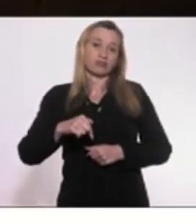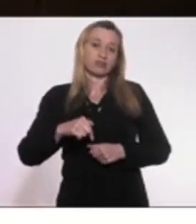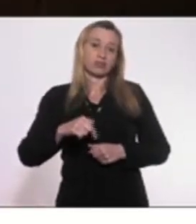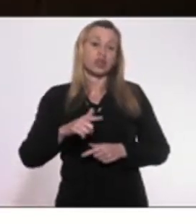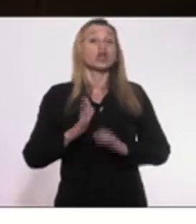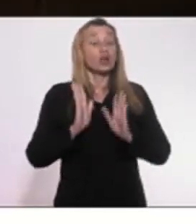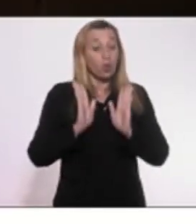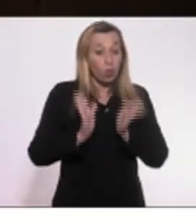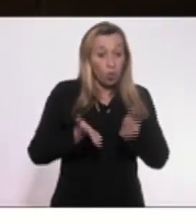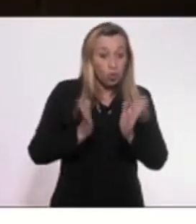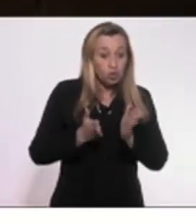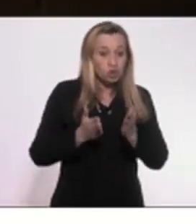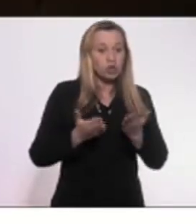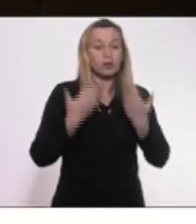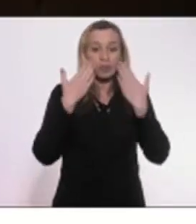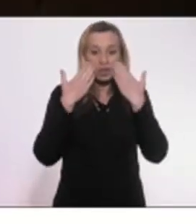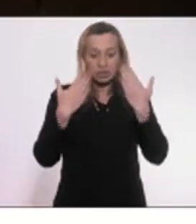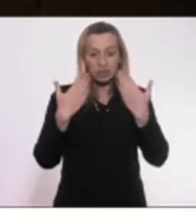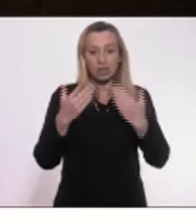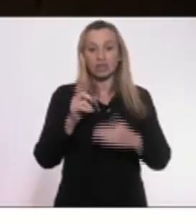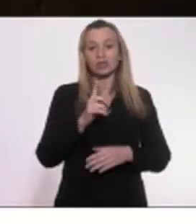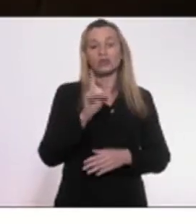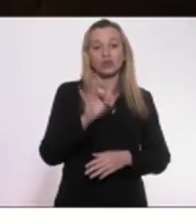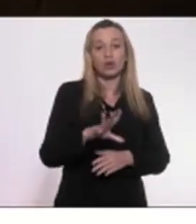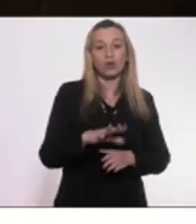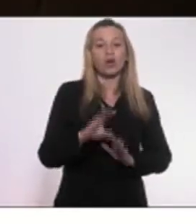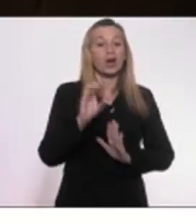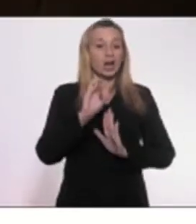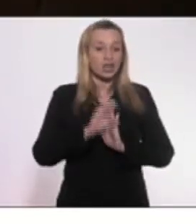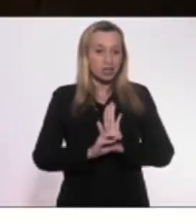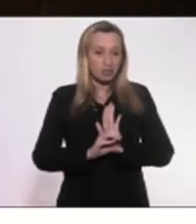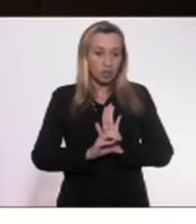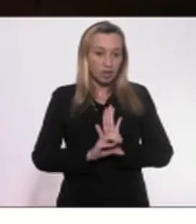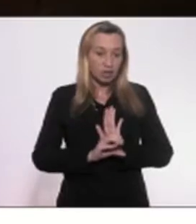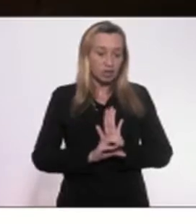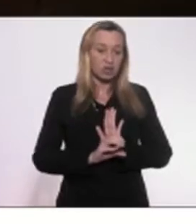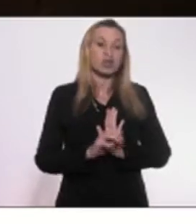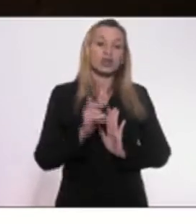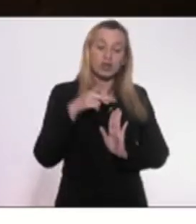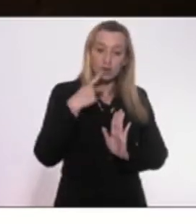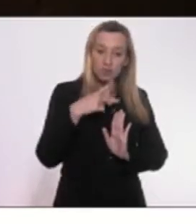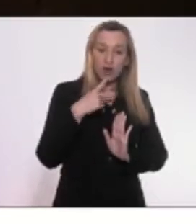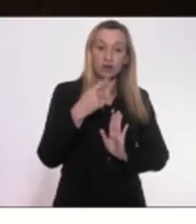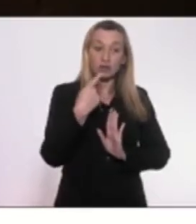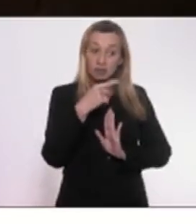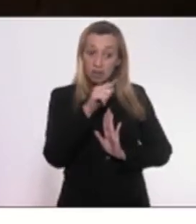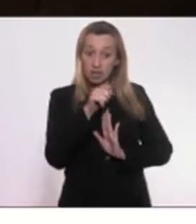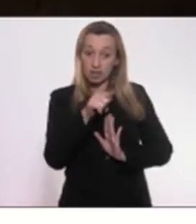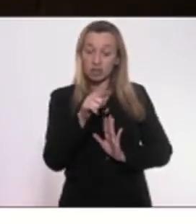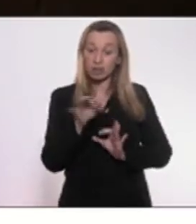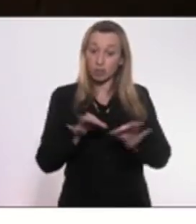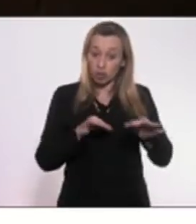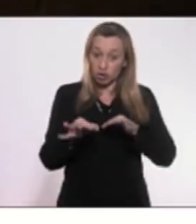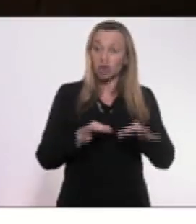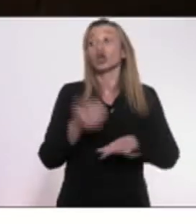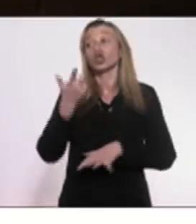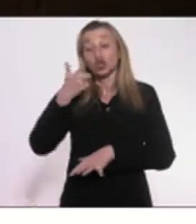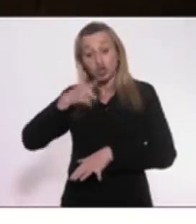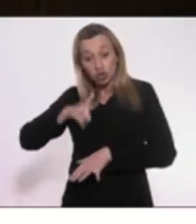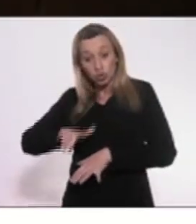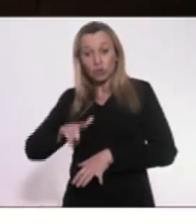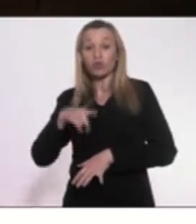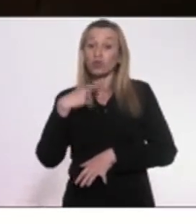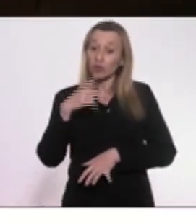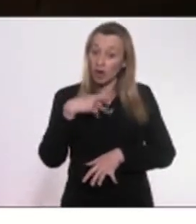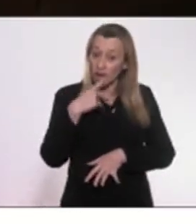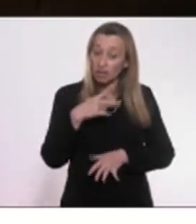Então, hoje, apresentei não só as emendas que eu julgo pertinentes a esse projeto, e aqui, mais uma vez, faço a ressalva